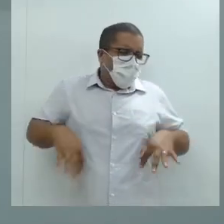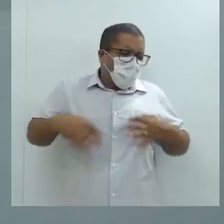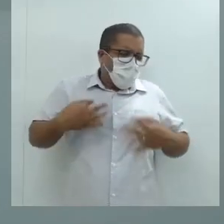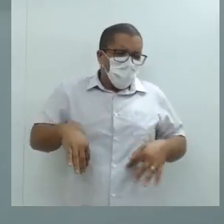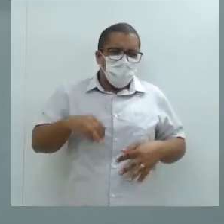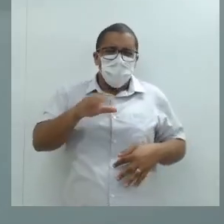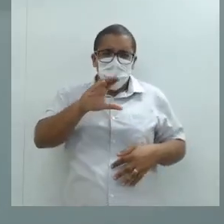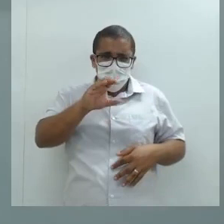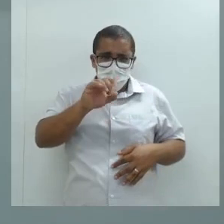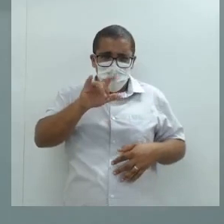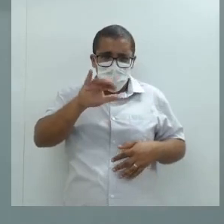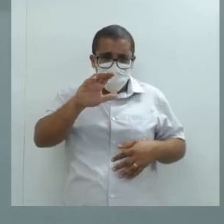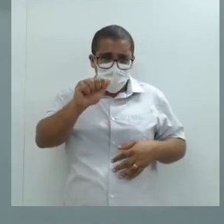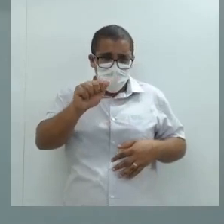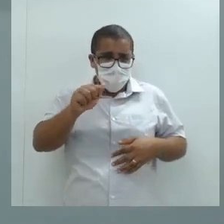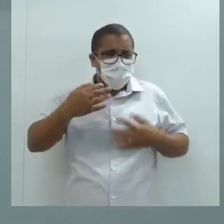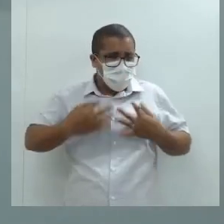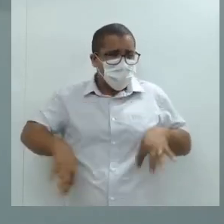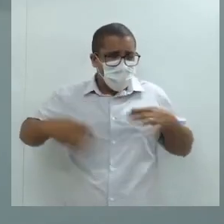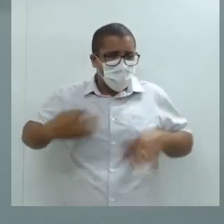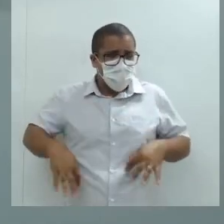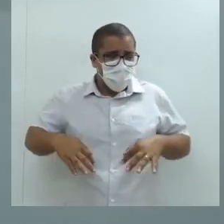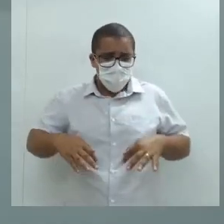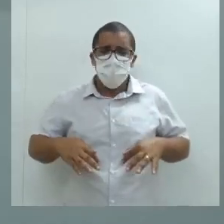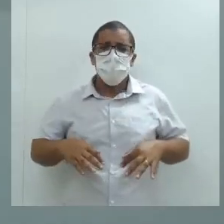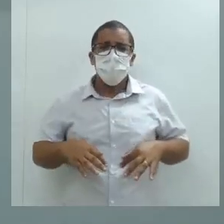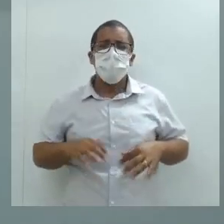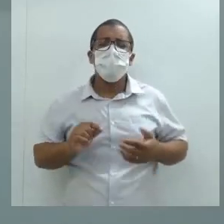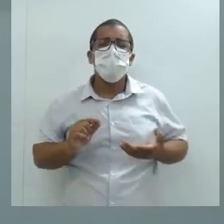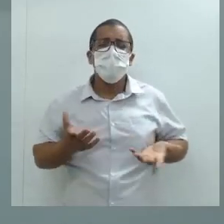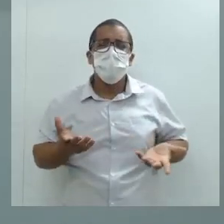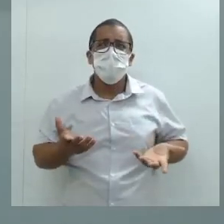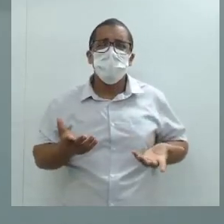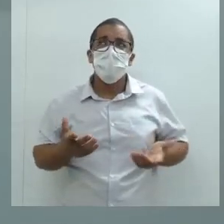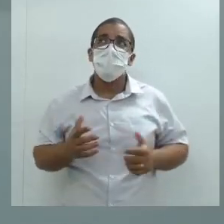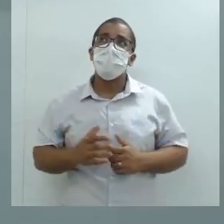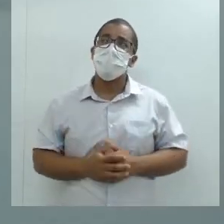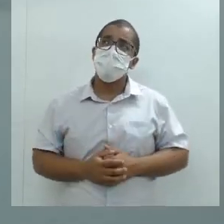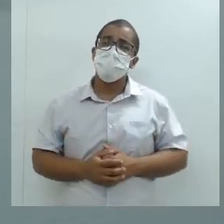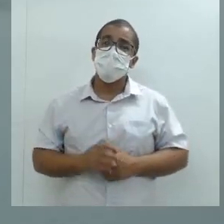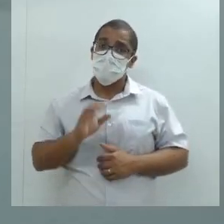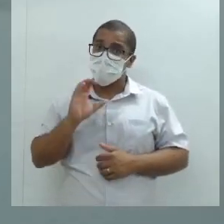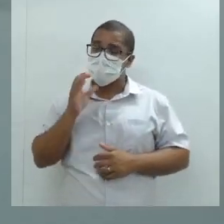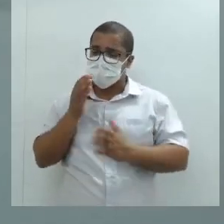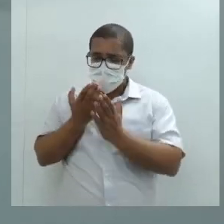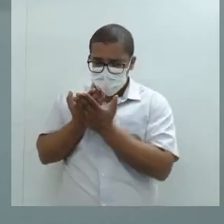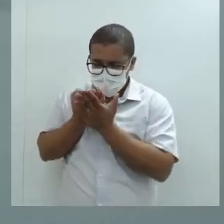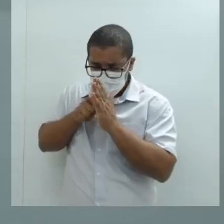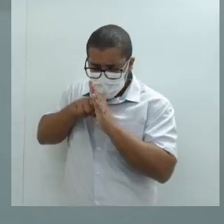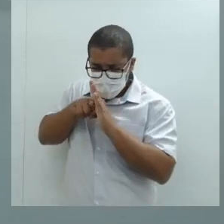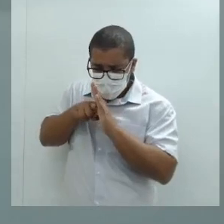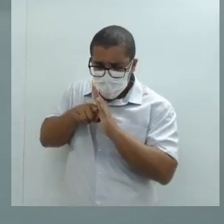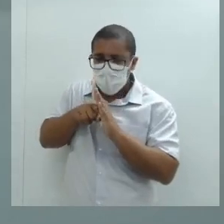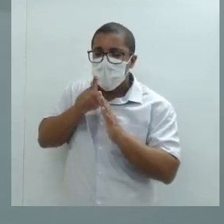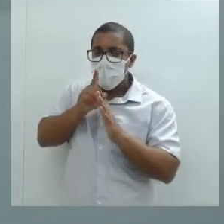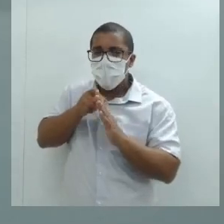se faz para produzir essa ocitocina, né? Cientificamente, a gente chama isso